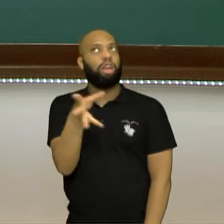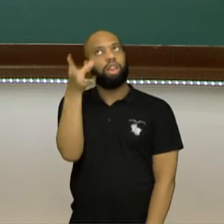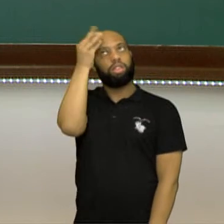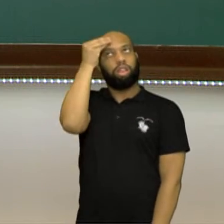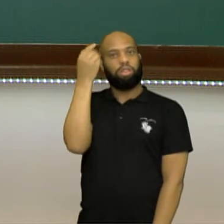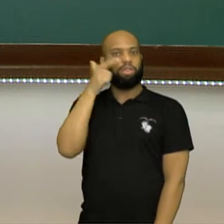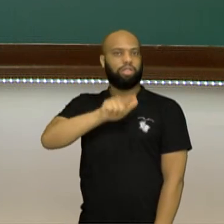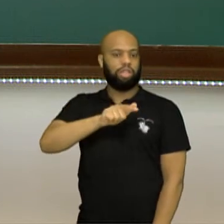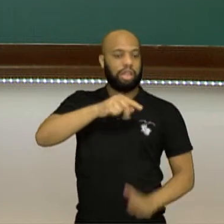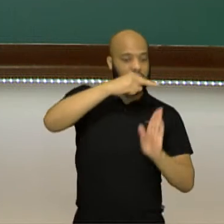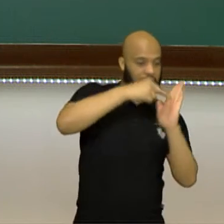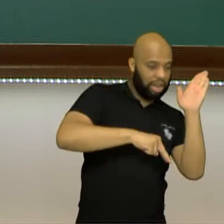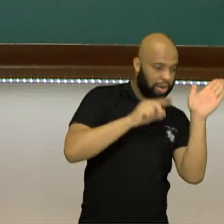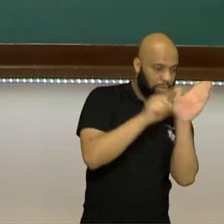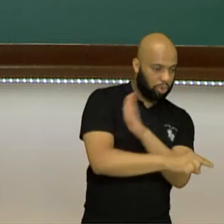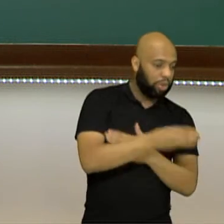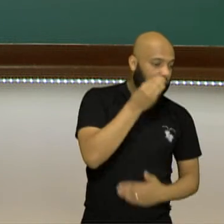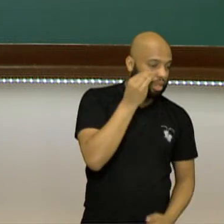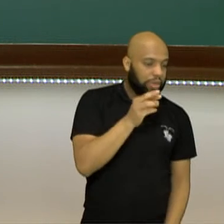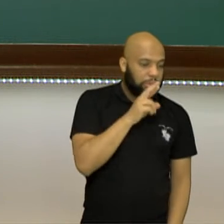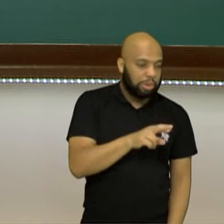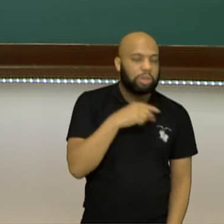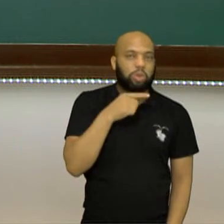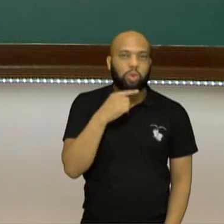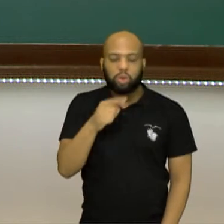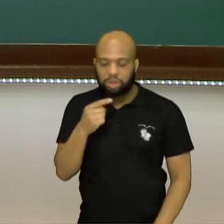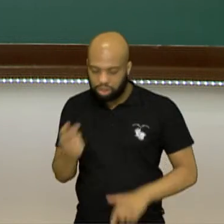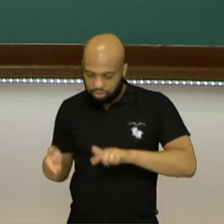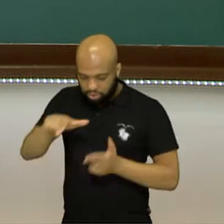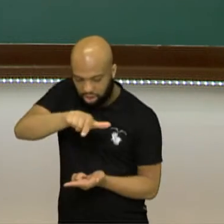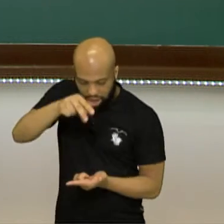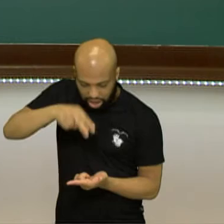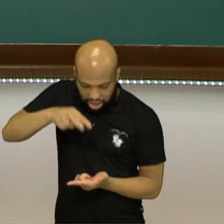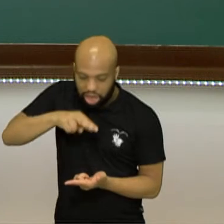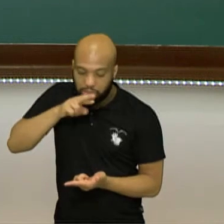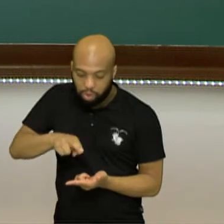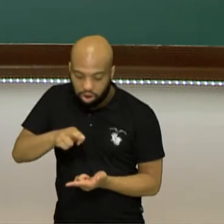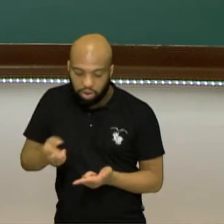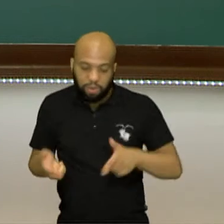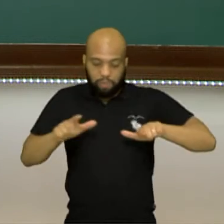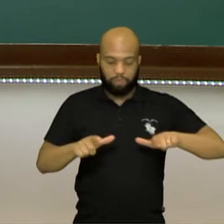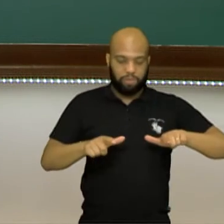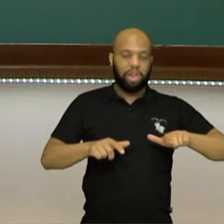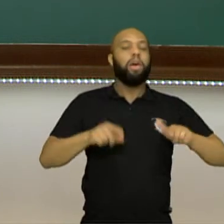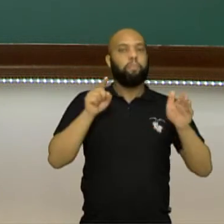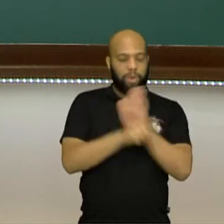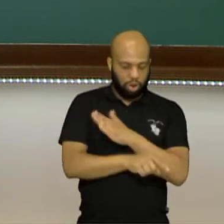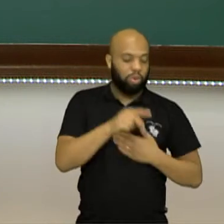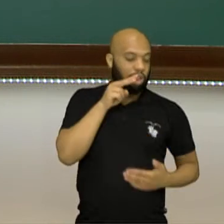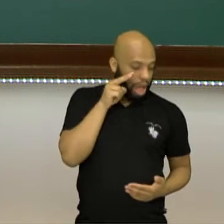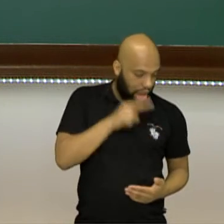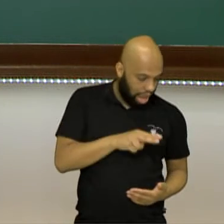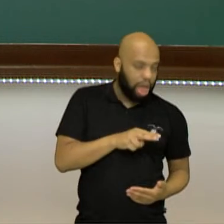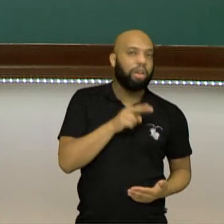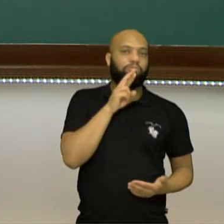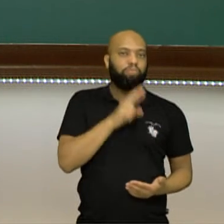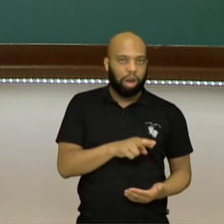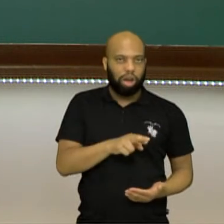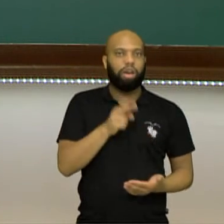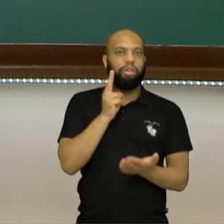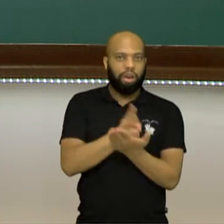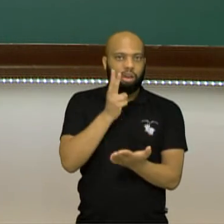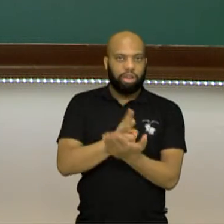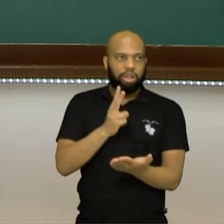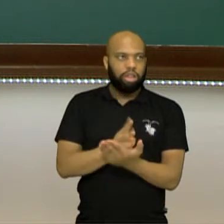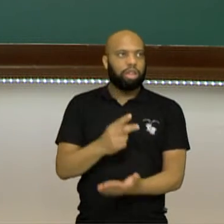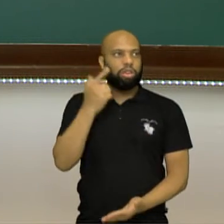memorização. Leia a pergunta, tente responder. Não deu, vira do outro lado, lembra lá. Depois, no outro dia, vai de novo aquela pergunta, aquela resposta, e